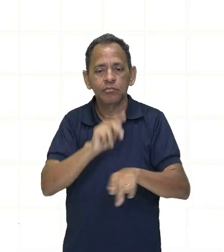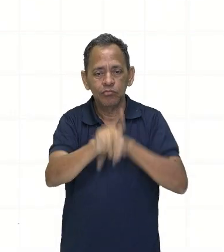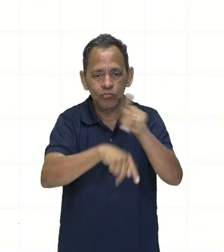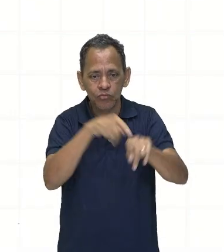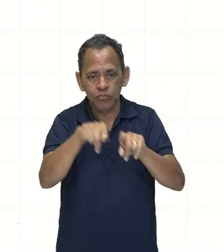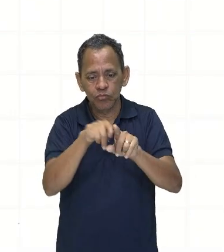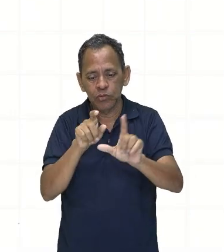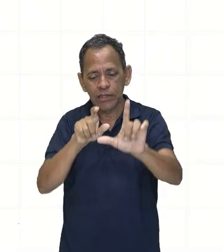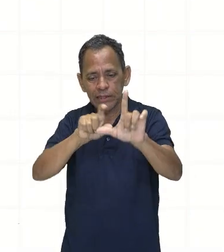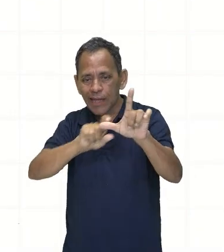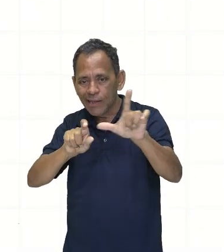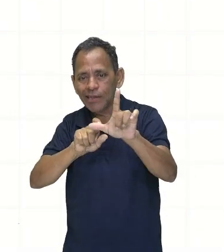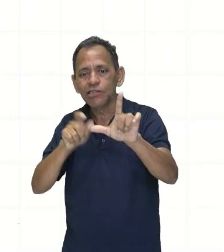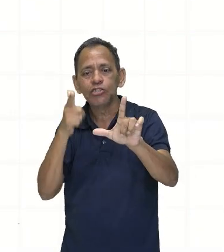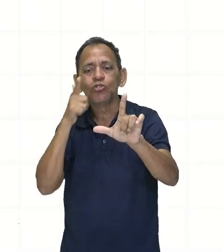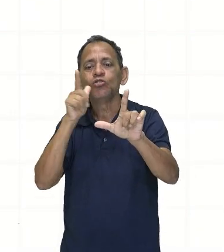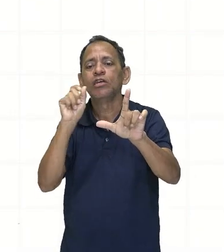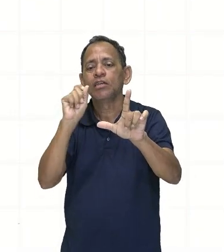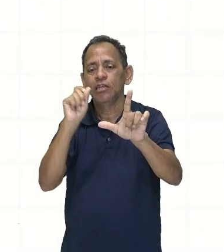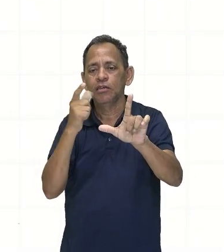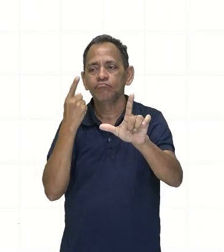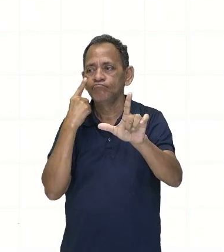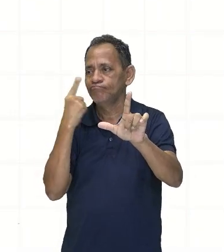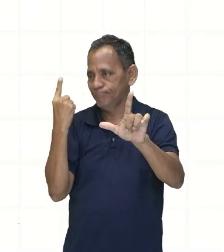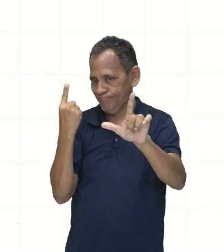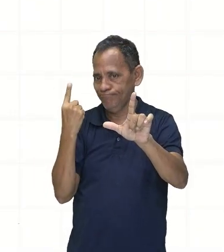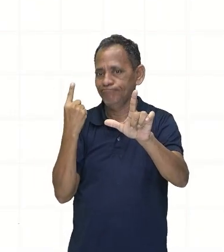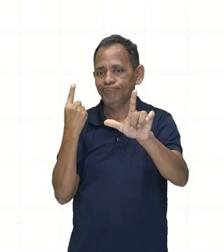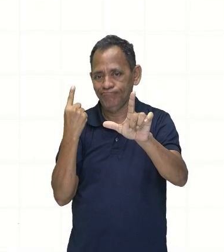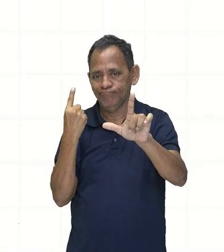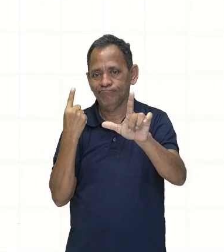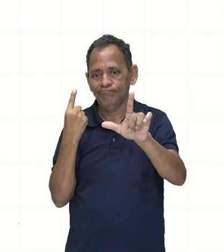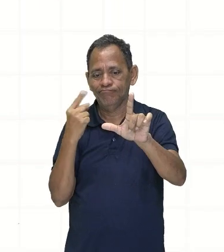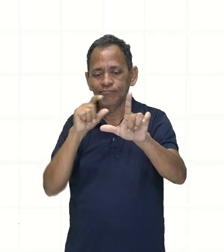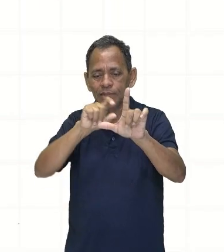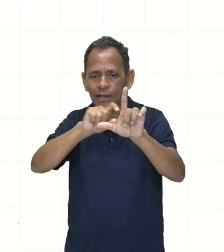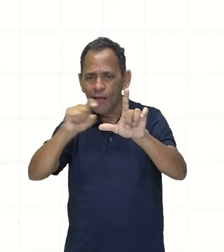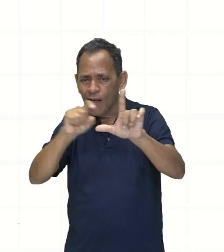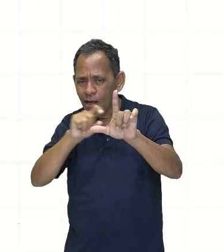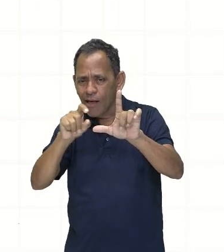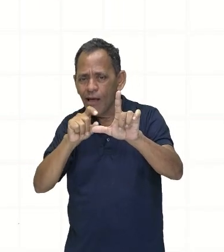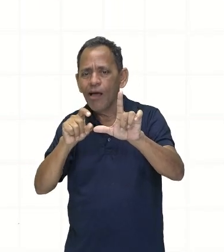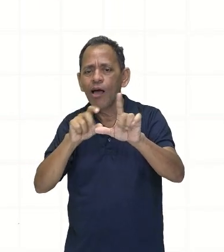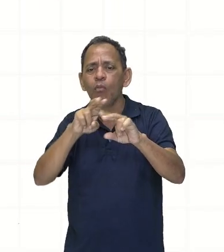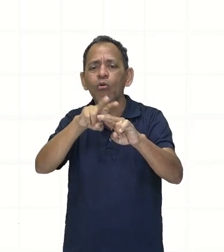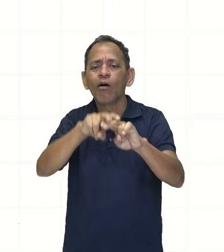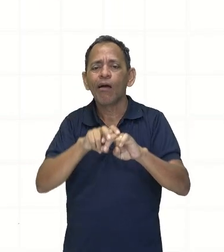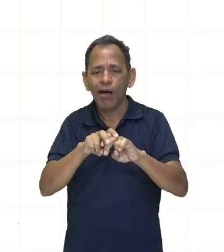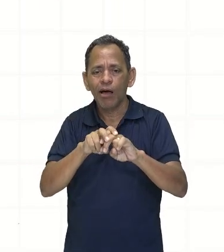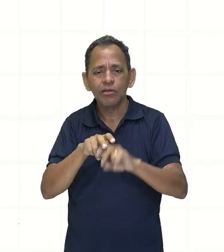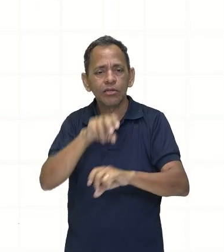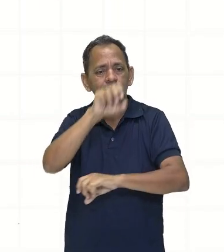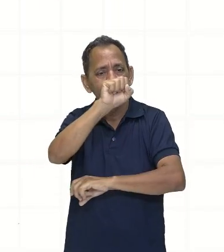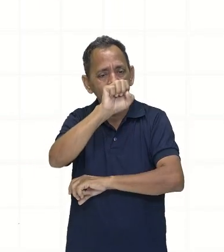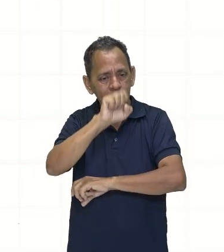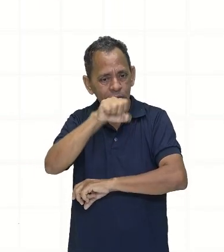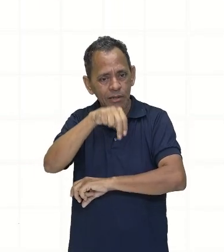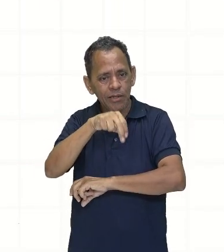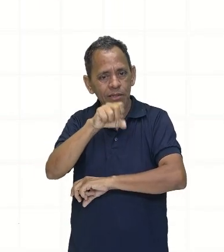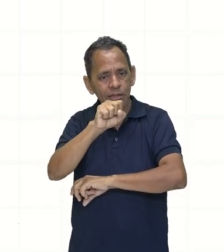a gente consegue observar aqui, olha, na legenda, através também desse censo demográfico, né, do